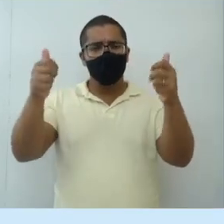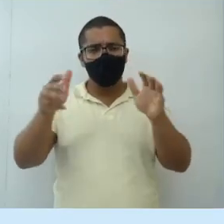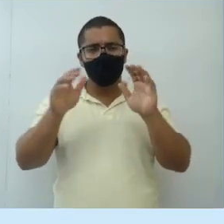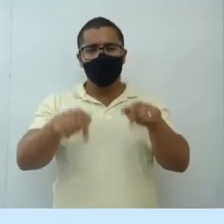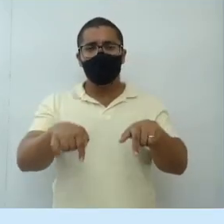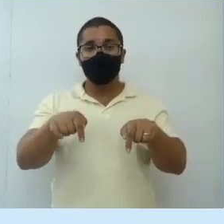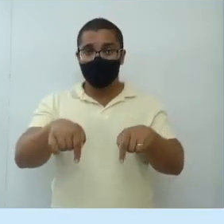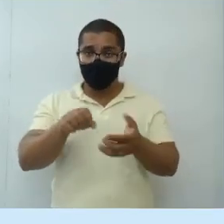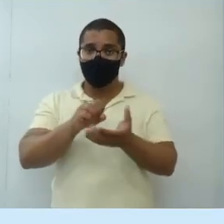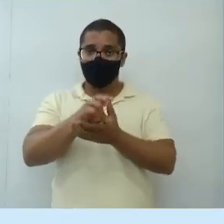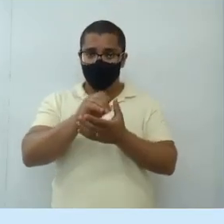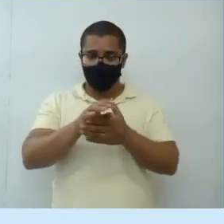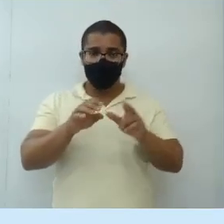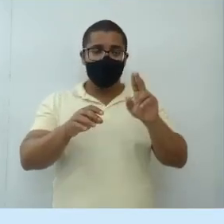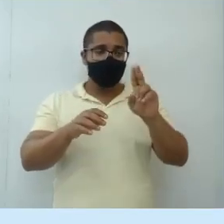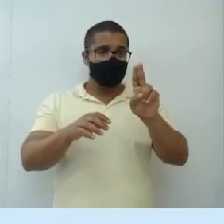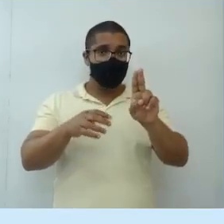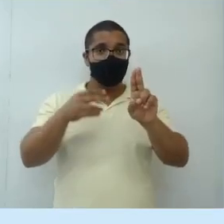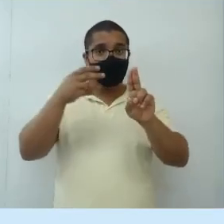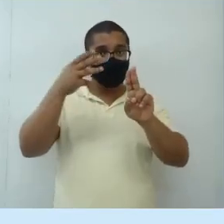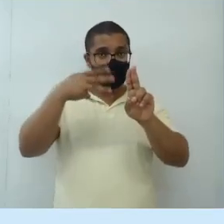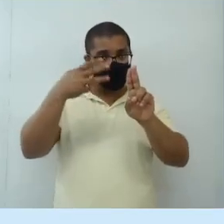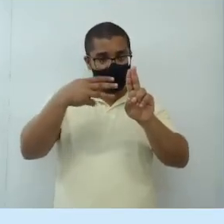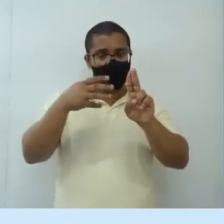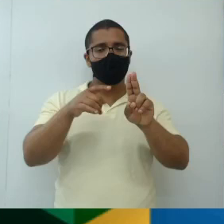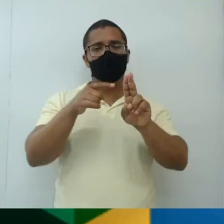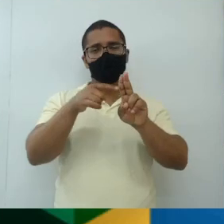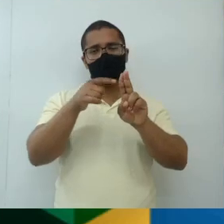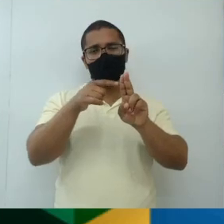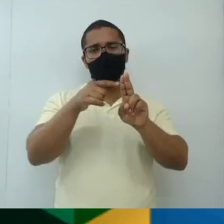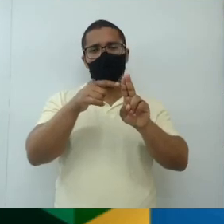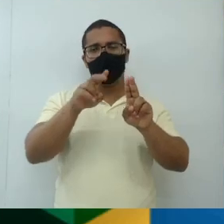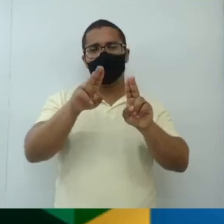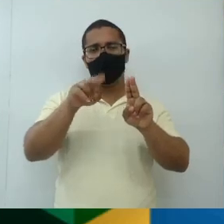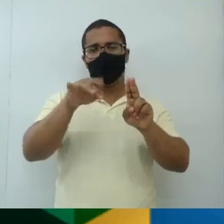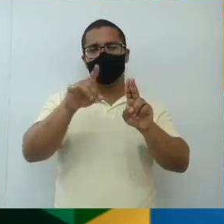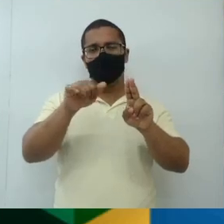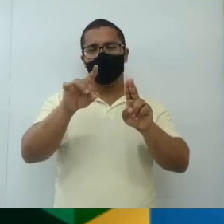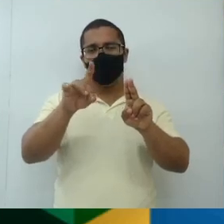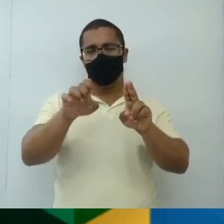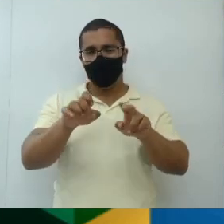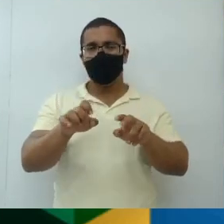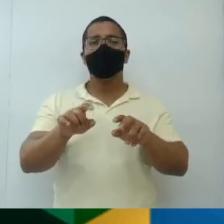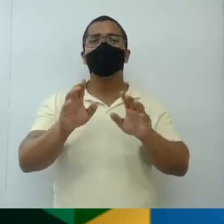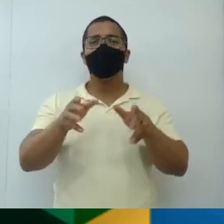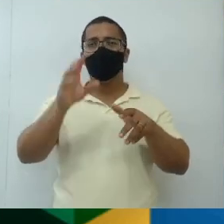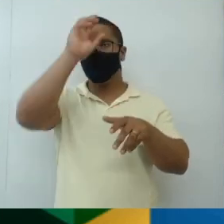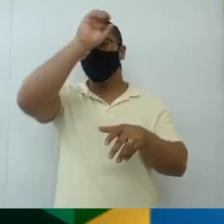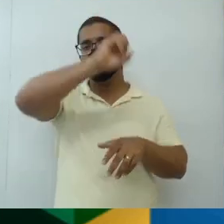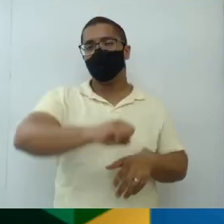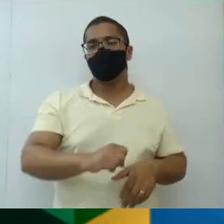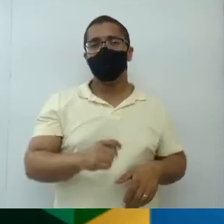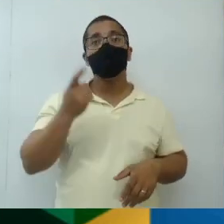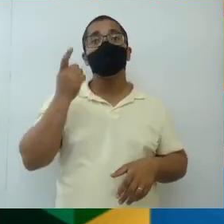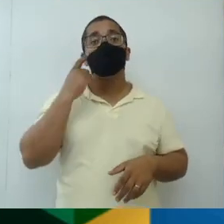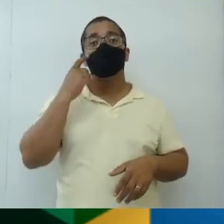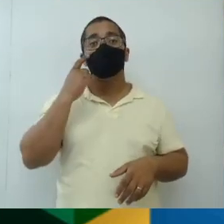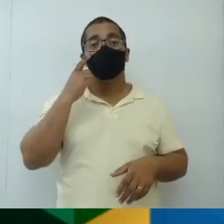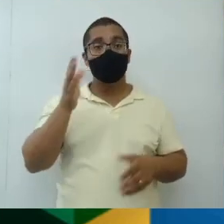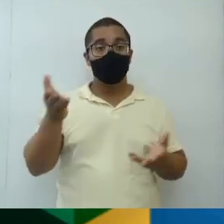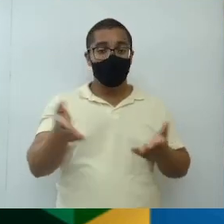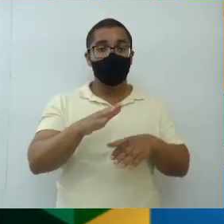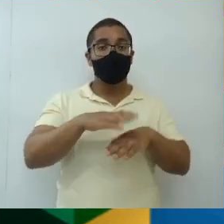educa pé durante a terceira unidade em Então vamos ver aí aqui e assinale a alternativa abaixo que não